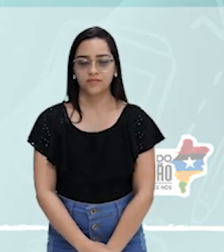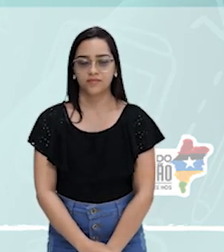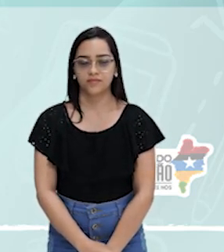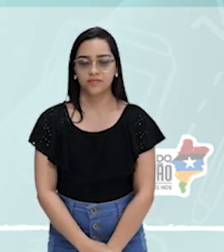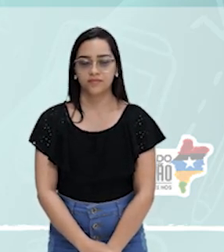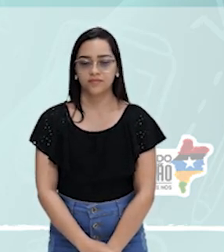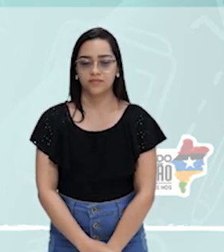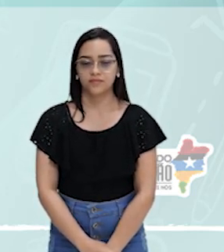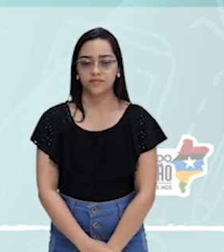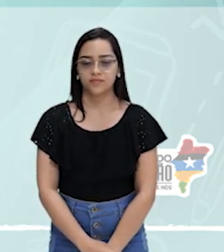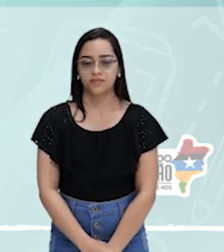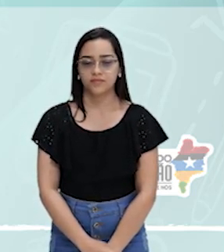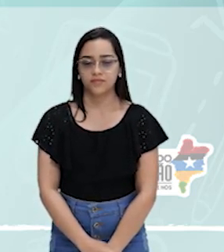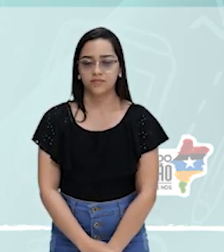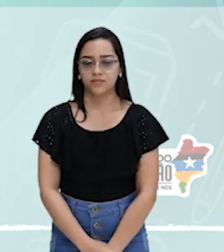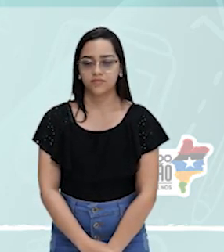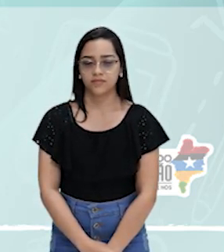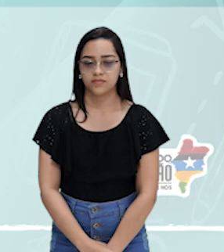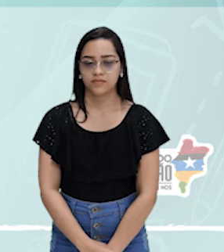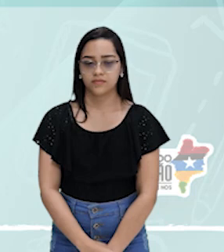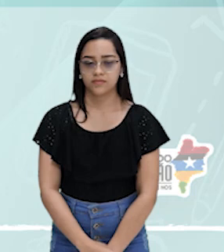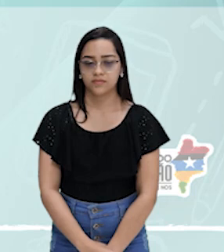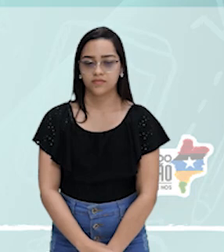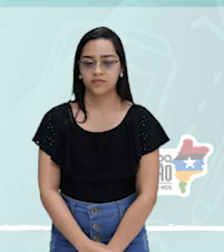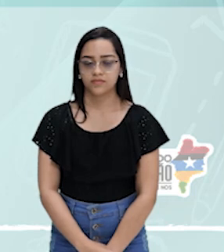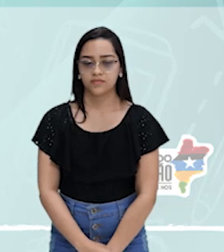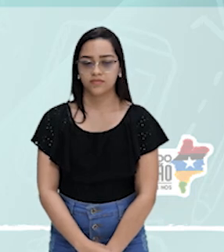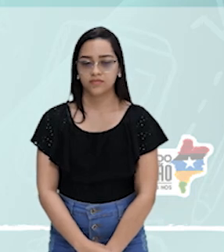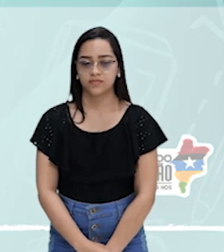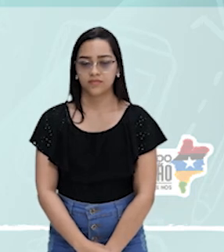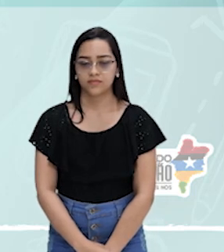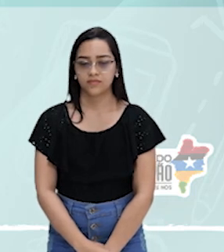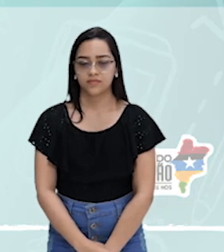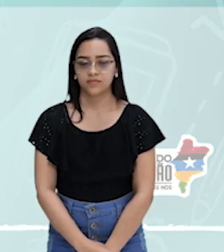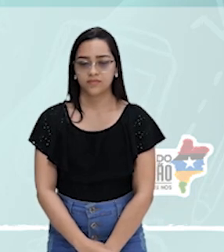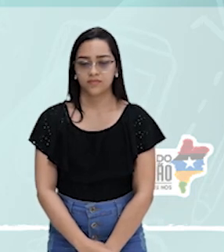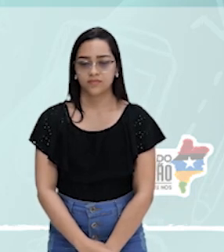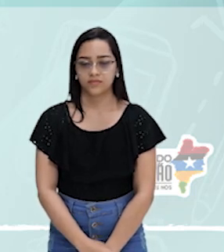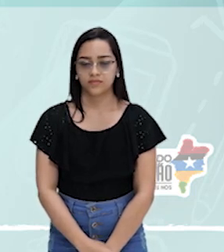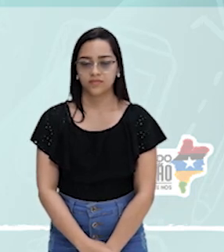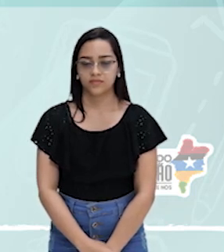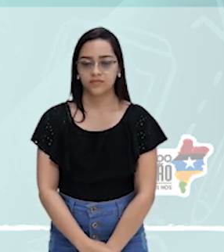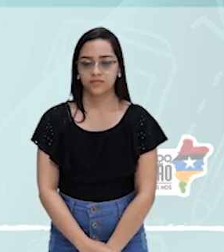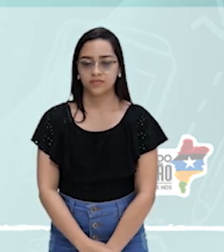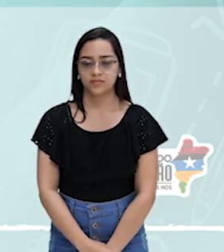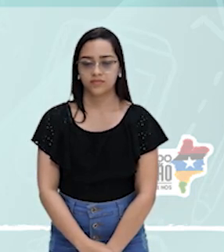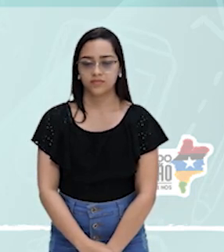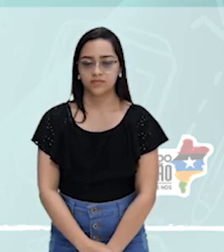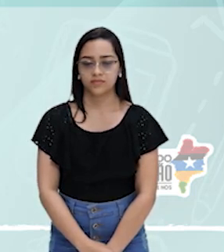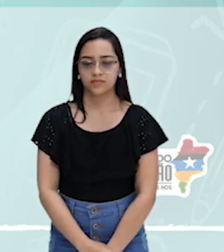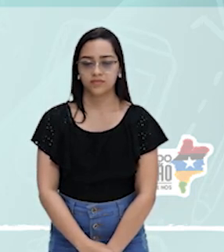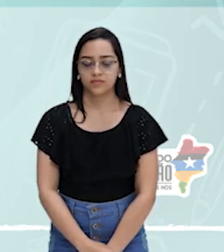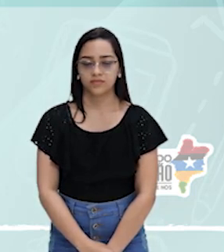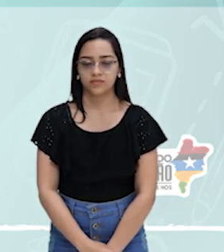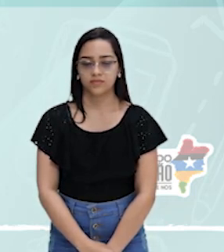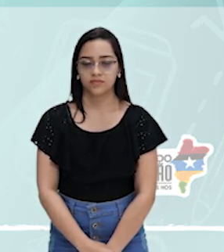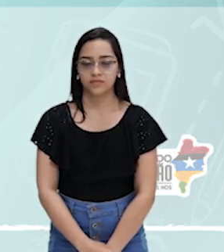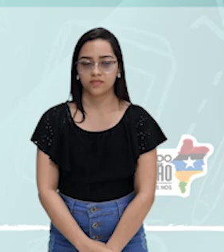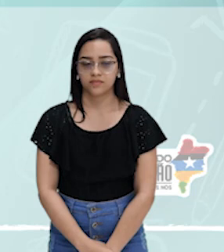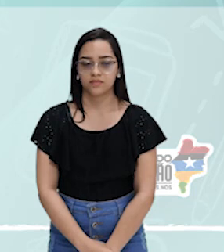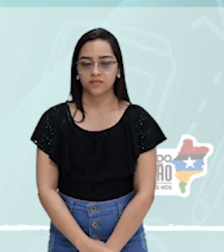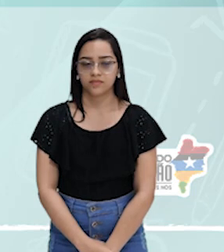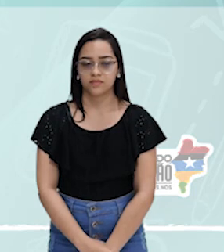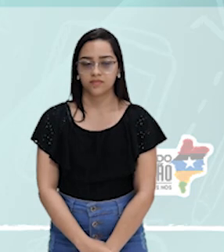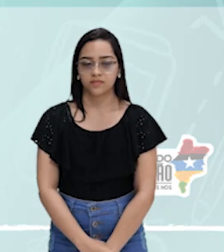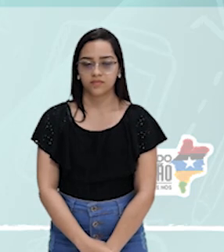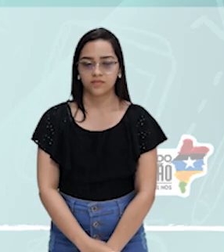movimento entusiasta que está empolgando centenas de moças, atraindo-as para se transformarem